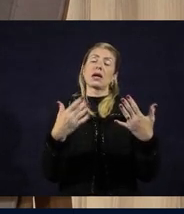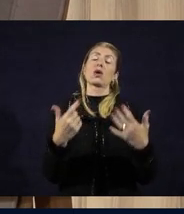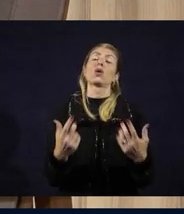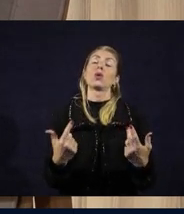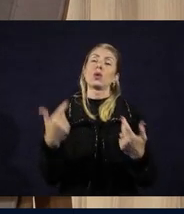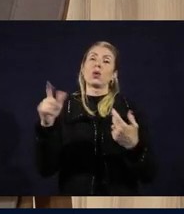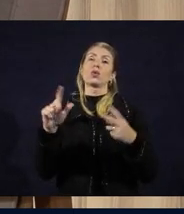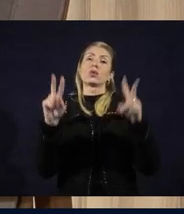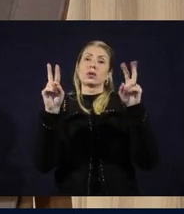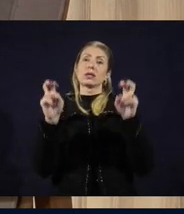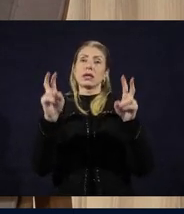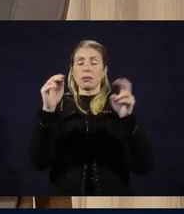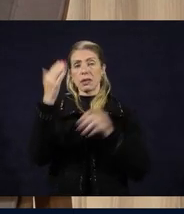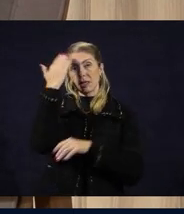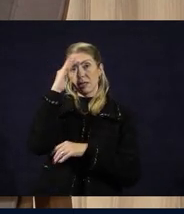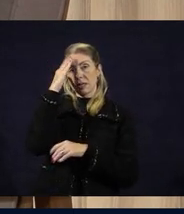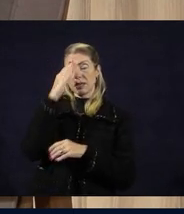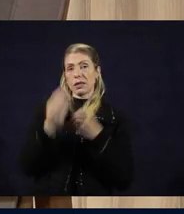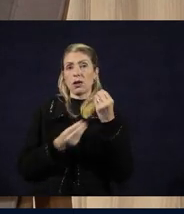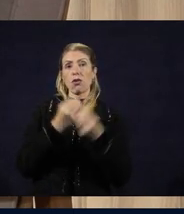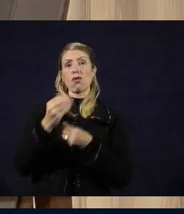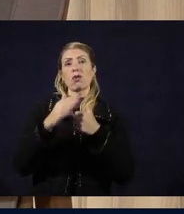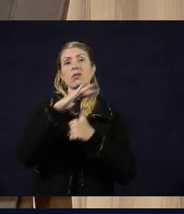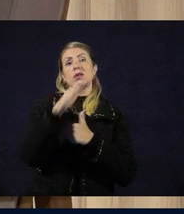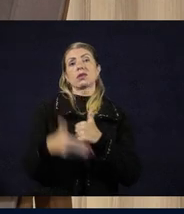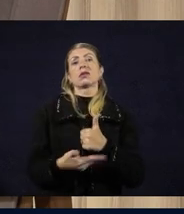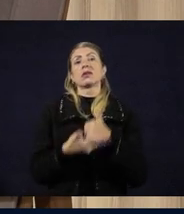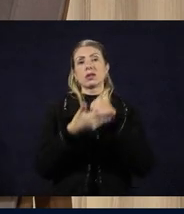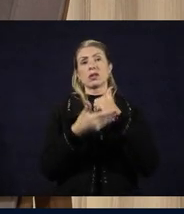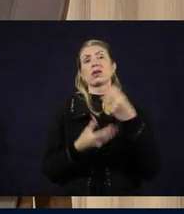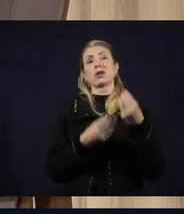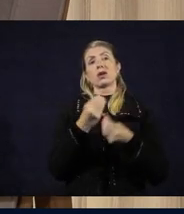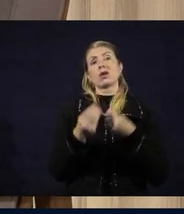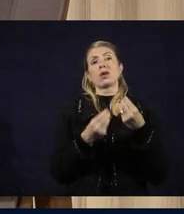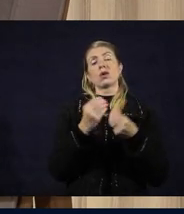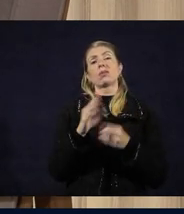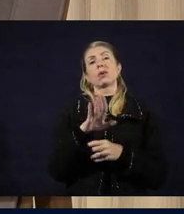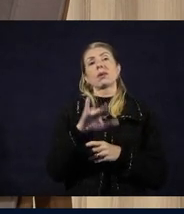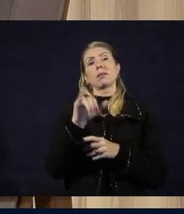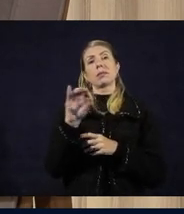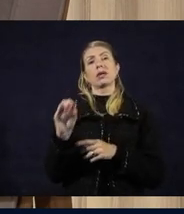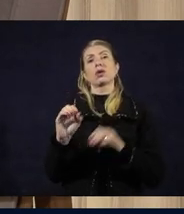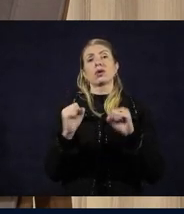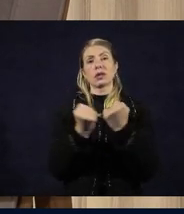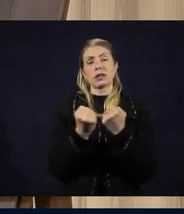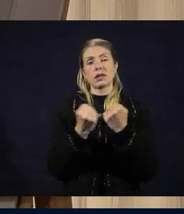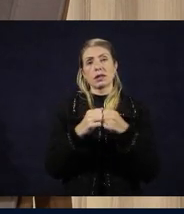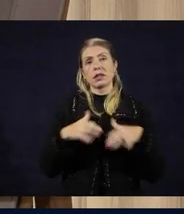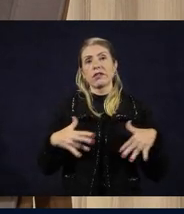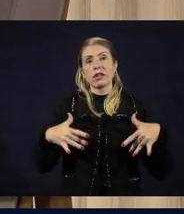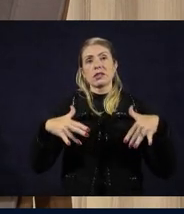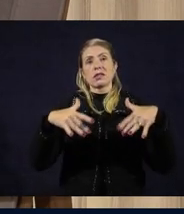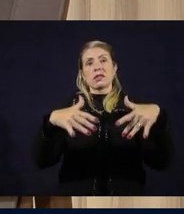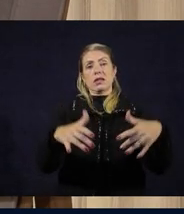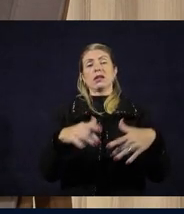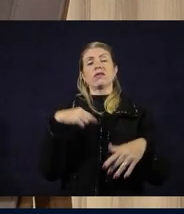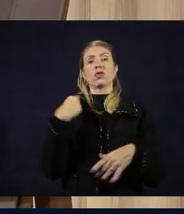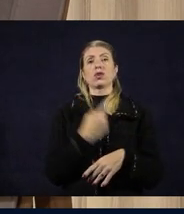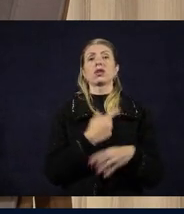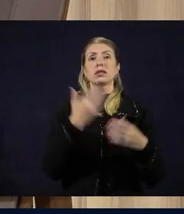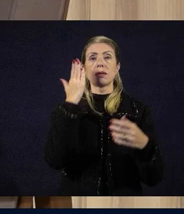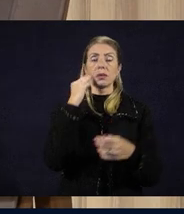entender um pouco melhor as iniciativas de sustentabilidade dos biodefensivos enfim eu sei que cada um de vocês tem muito acrescentar só